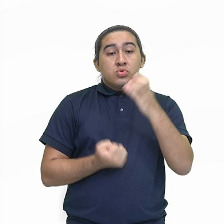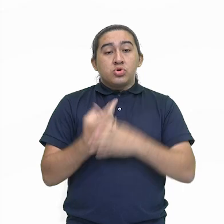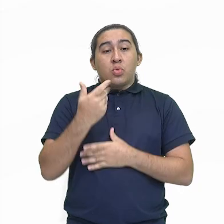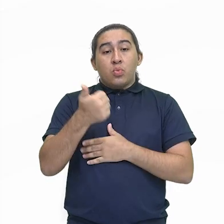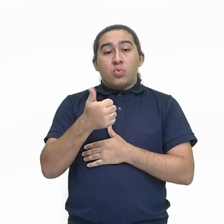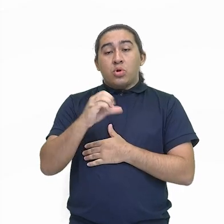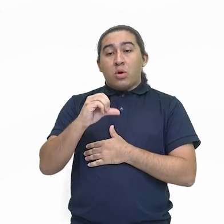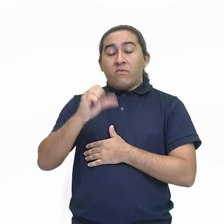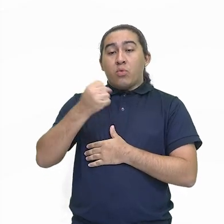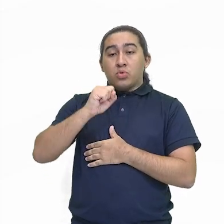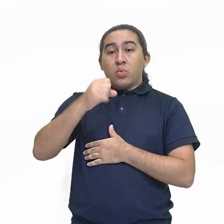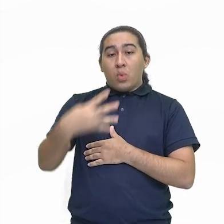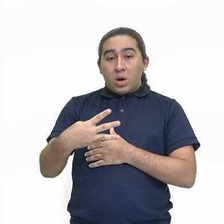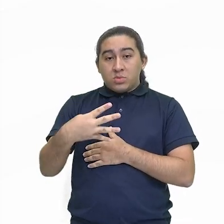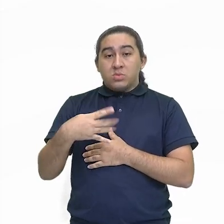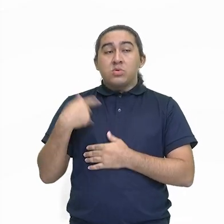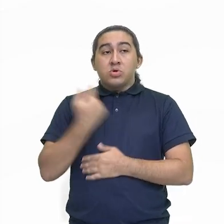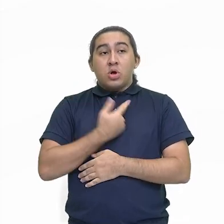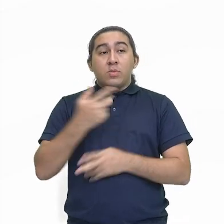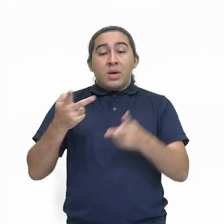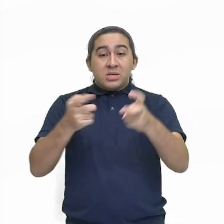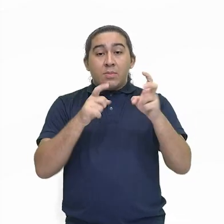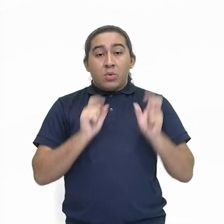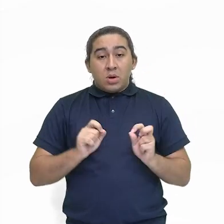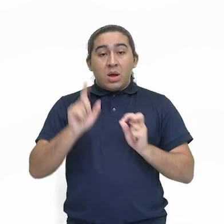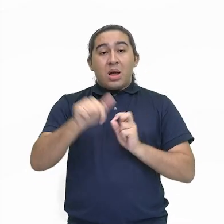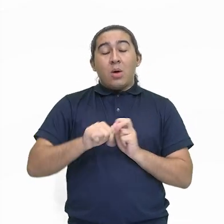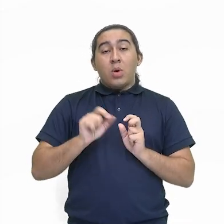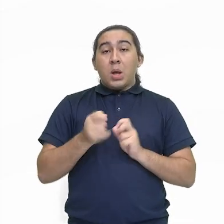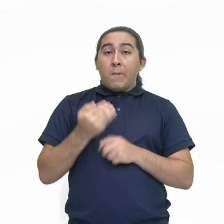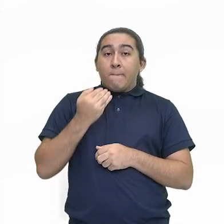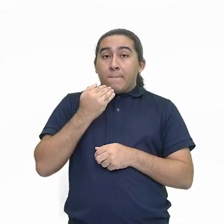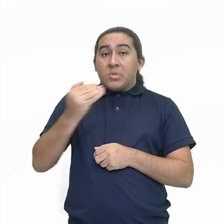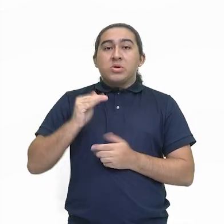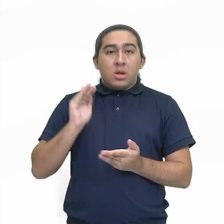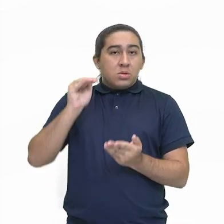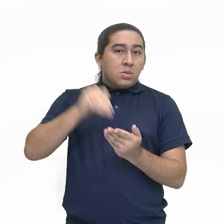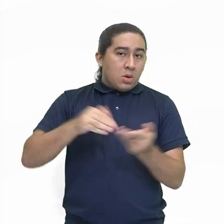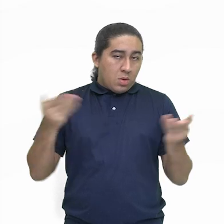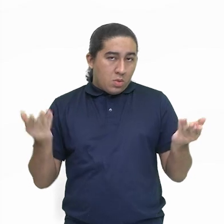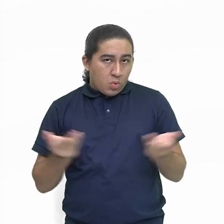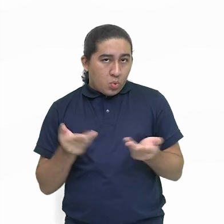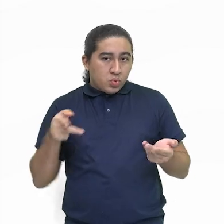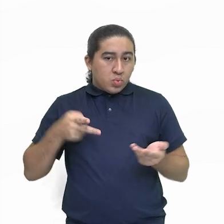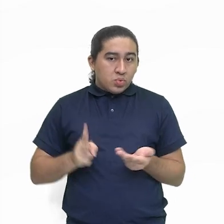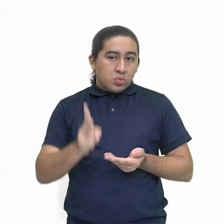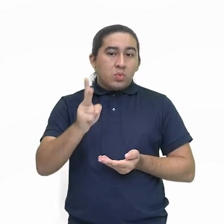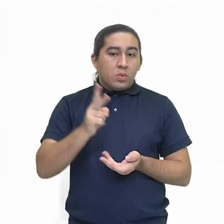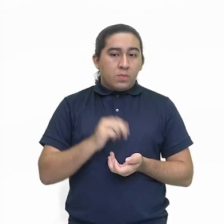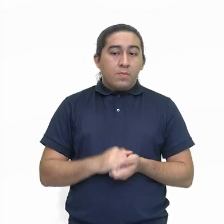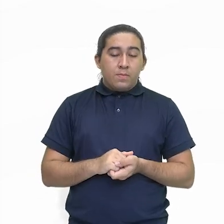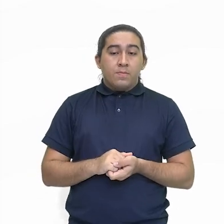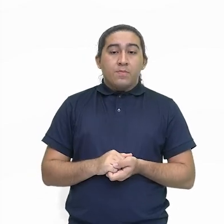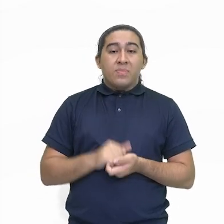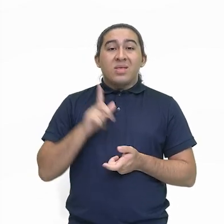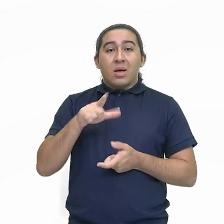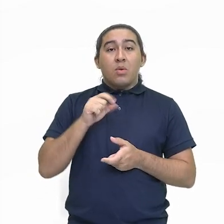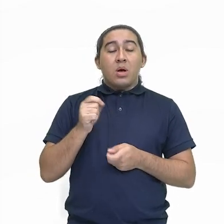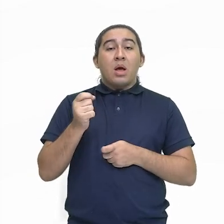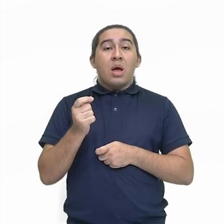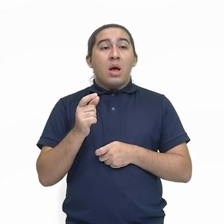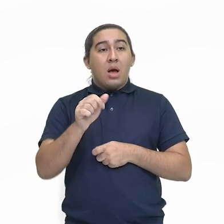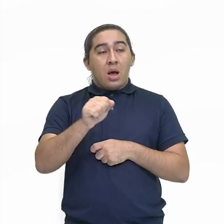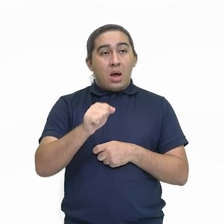tela a gente vai ver que era a reivindicação que até hoje ainda funciona, é a reforma agrária, a